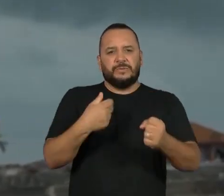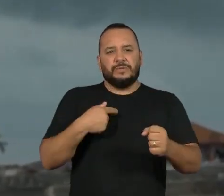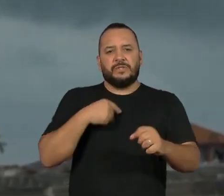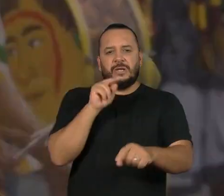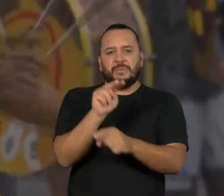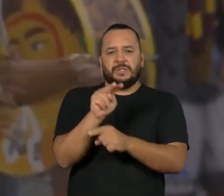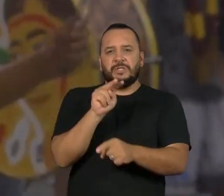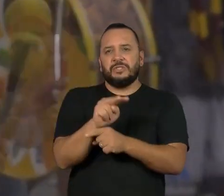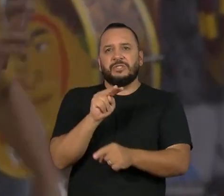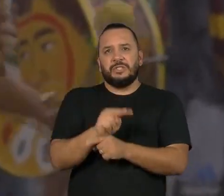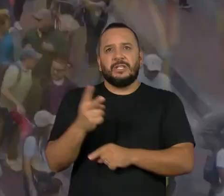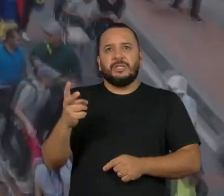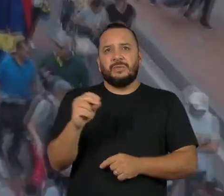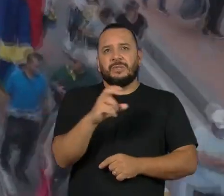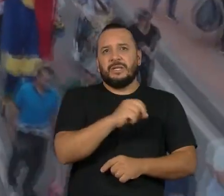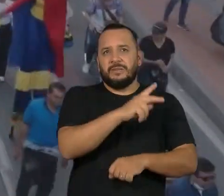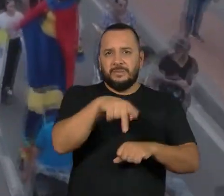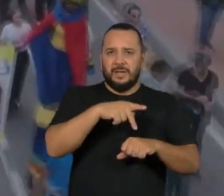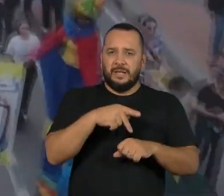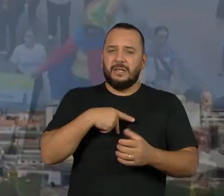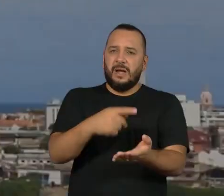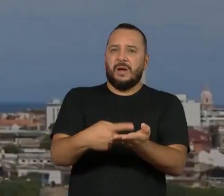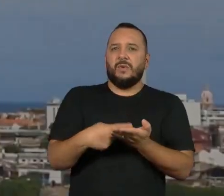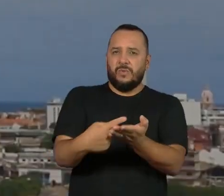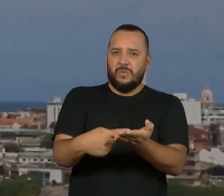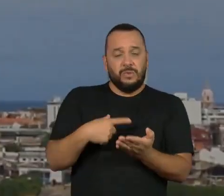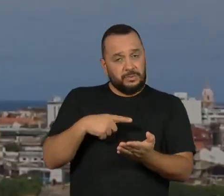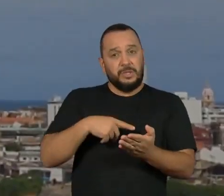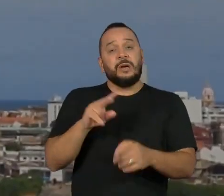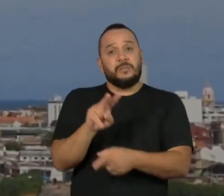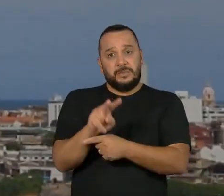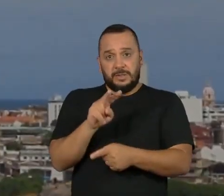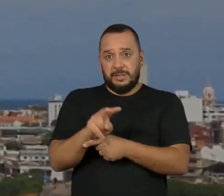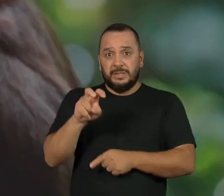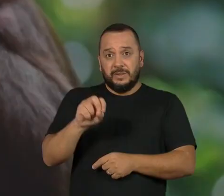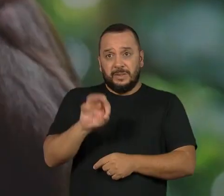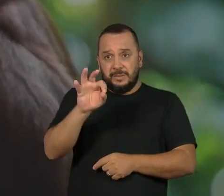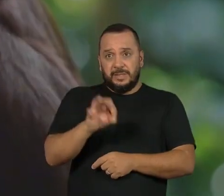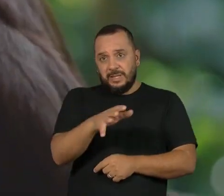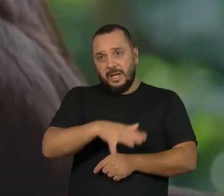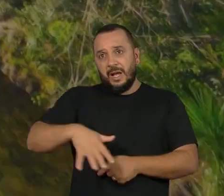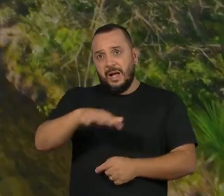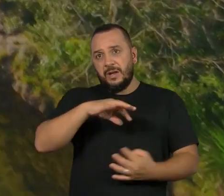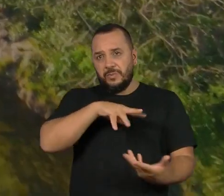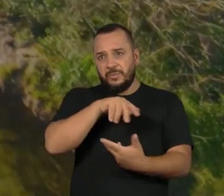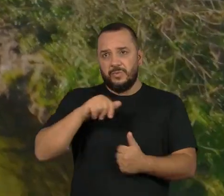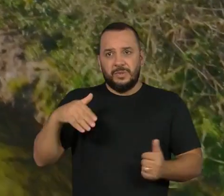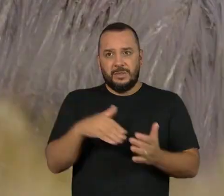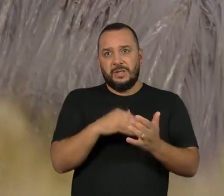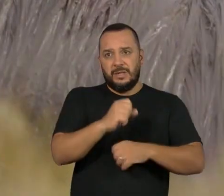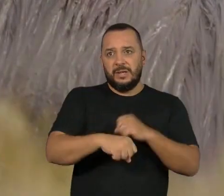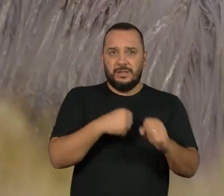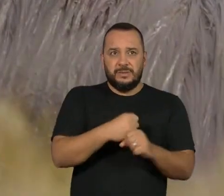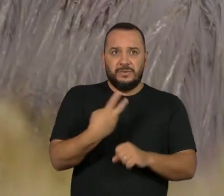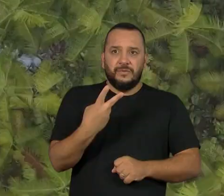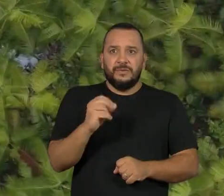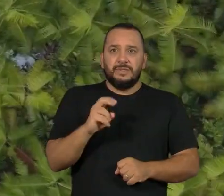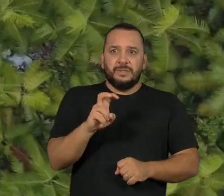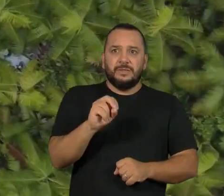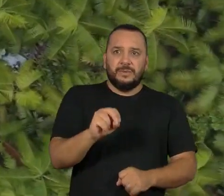países signatários do acordo na proteção de metade das áreas planetárias até